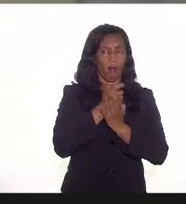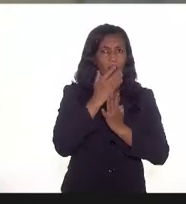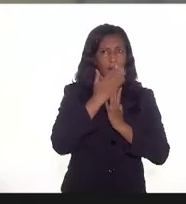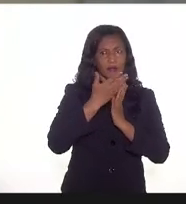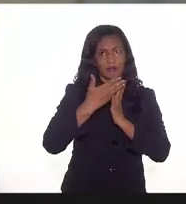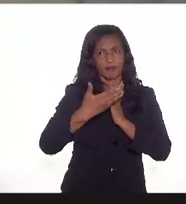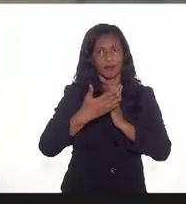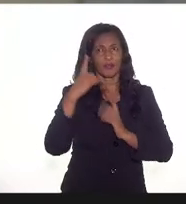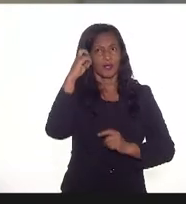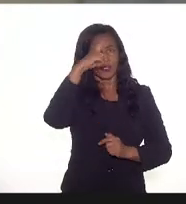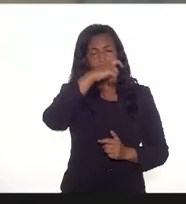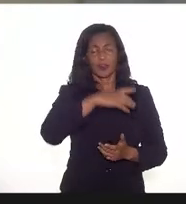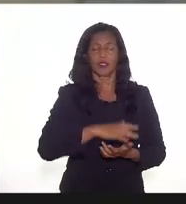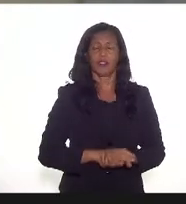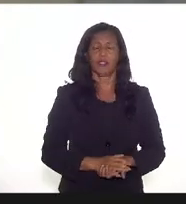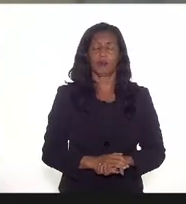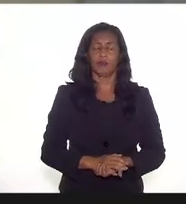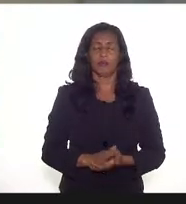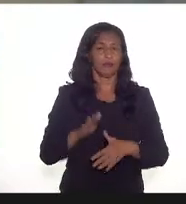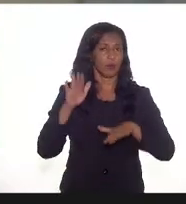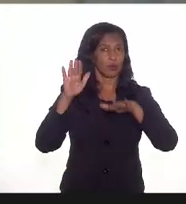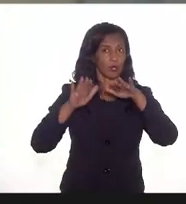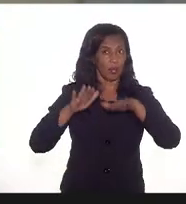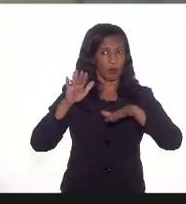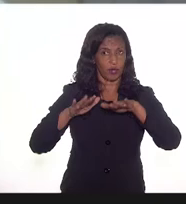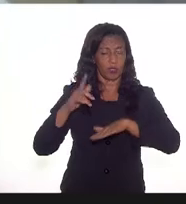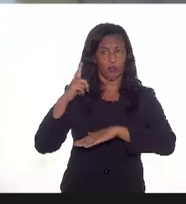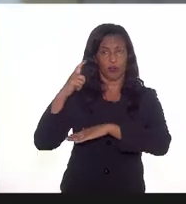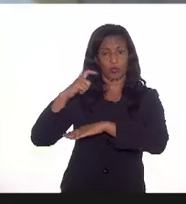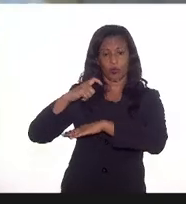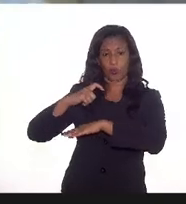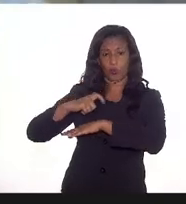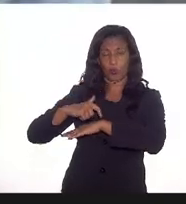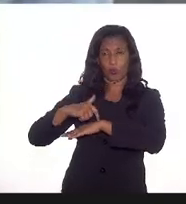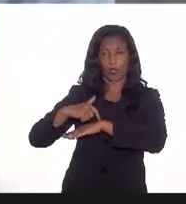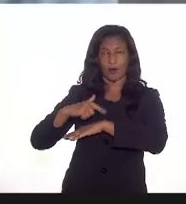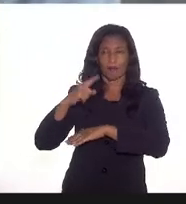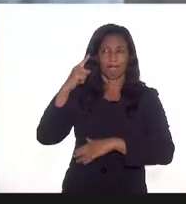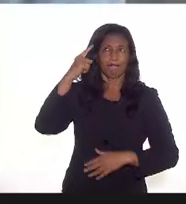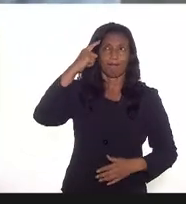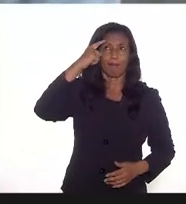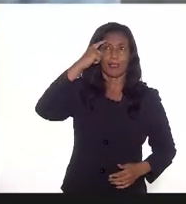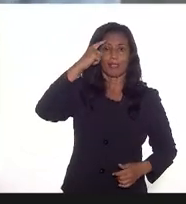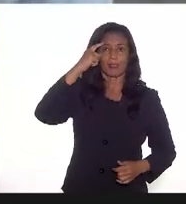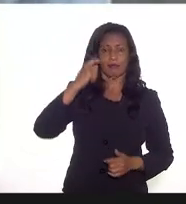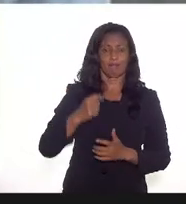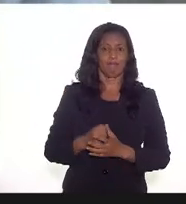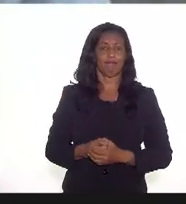está entendendo? Então, talvez fosse hora da gente repensar isso.